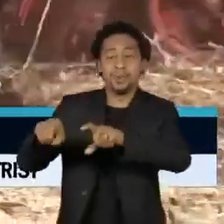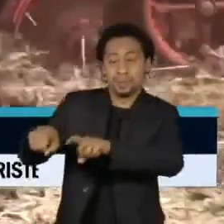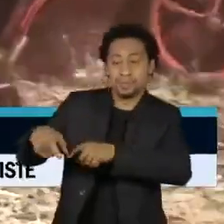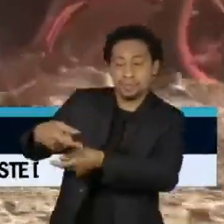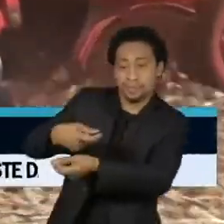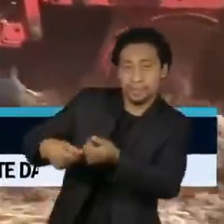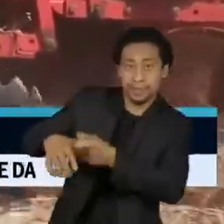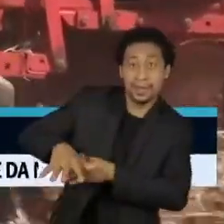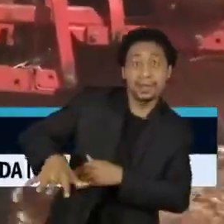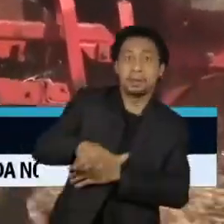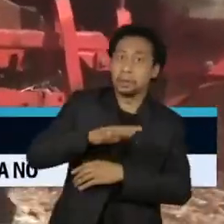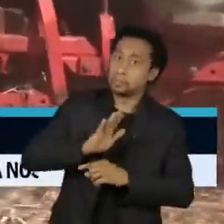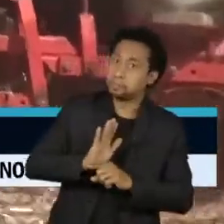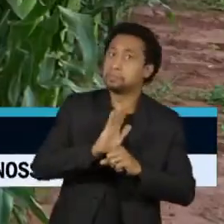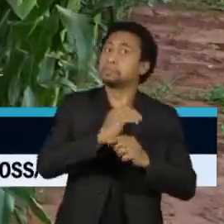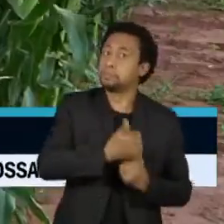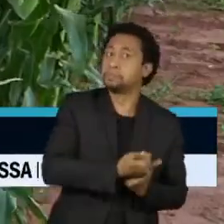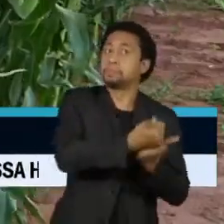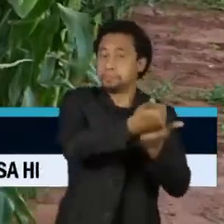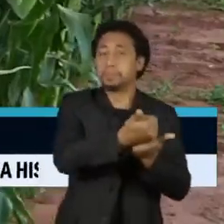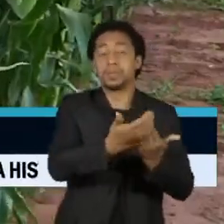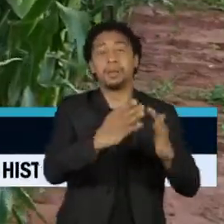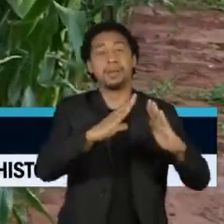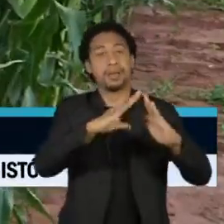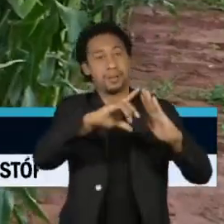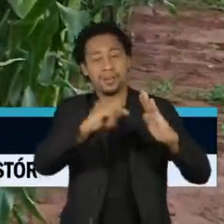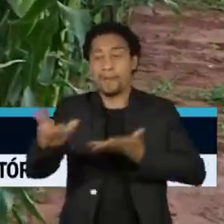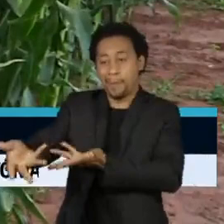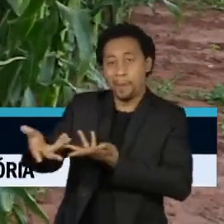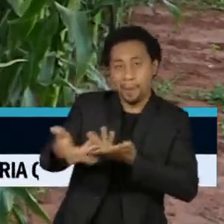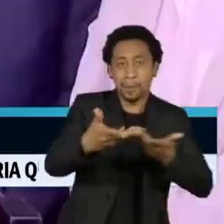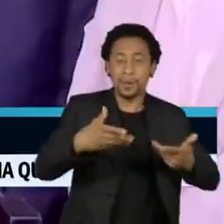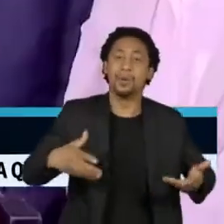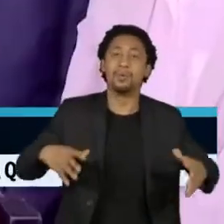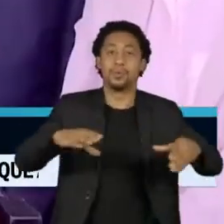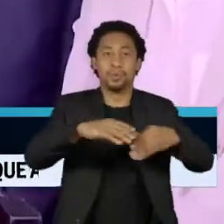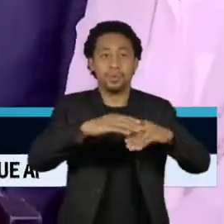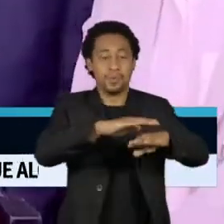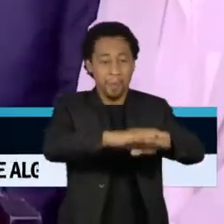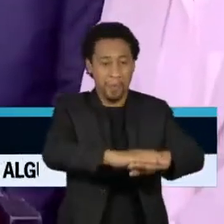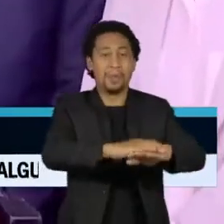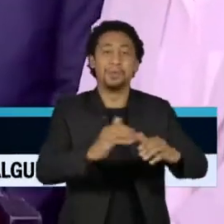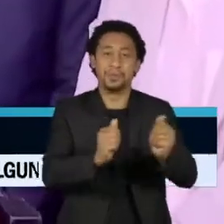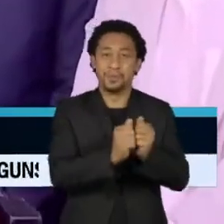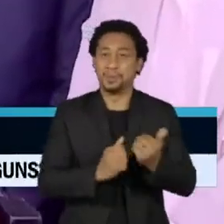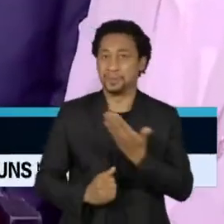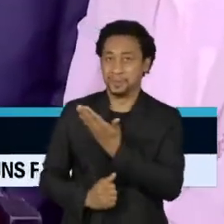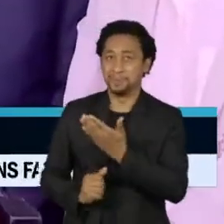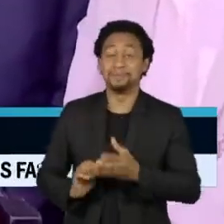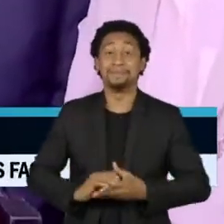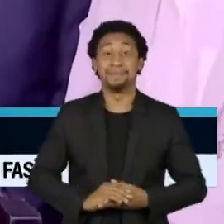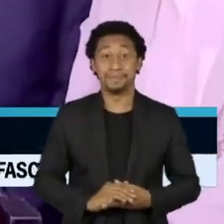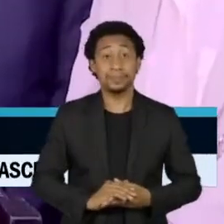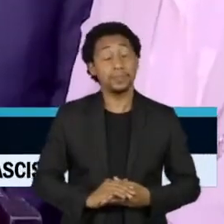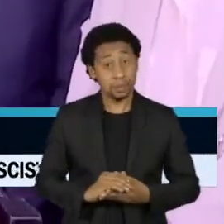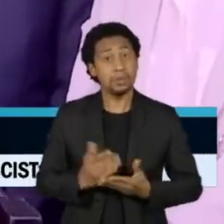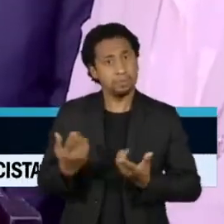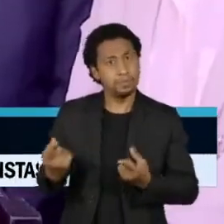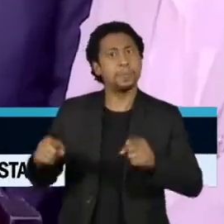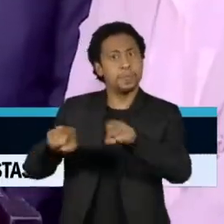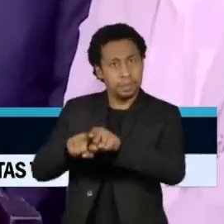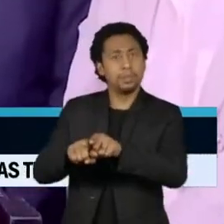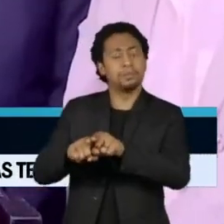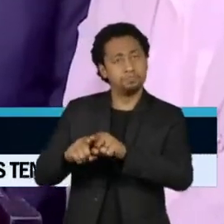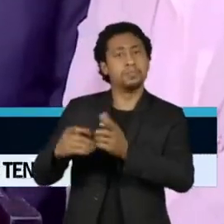Alvorada. O agronegócio é um dos pilares de apoio à campanha bolsonarista. Nós fazemos uma política junto com o setor privado,